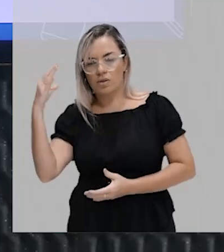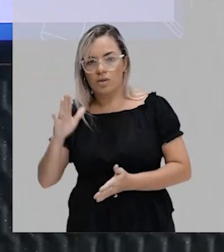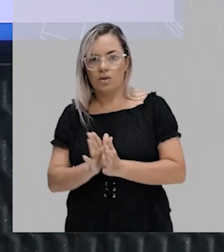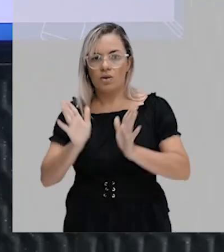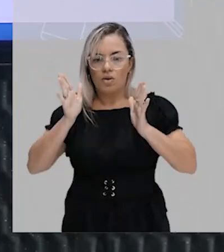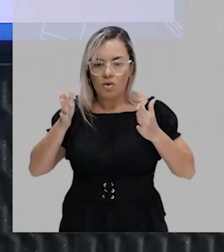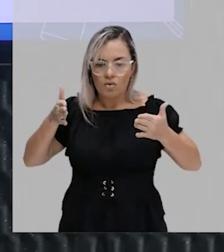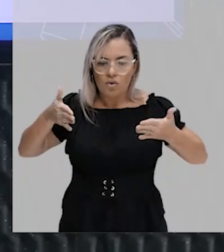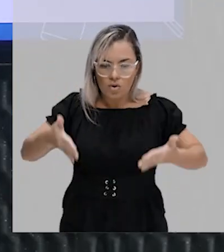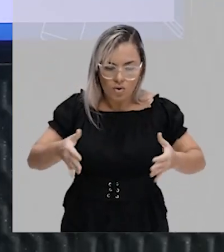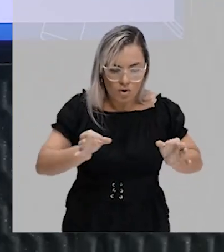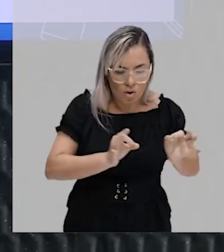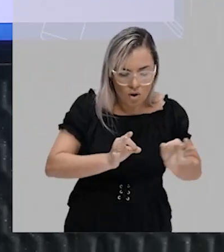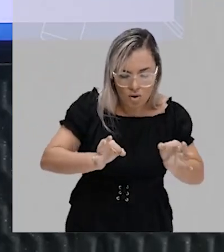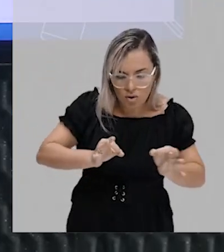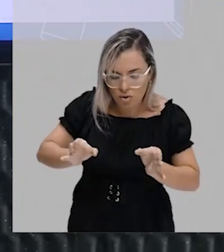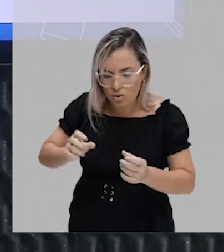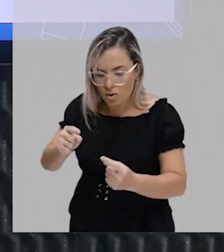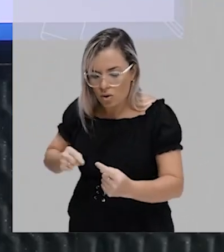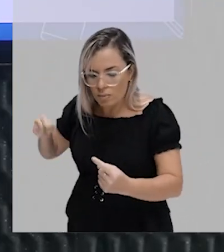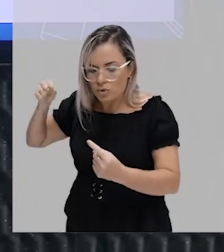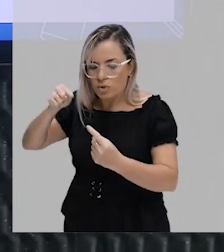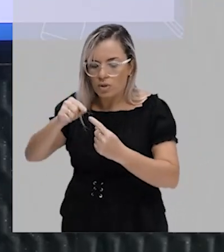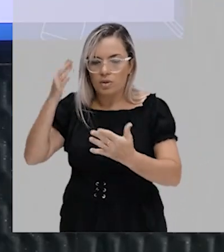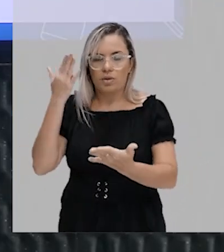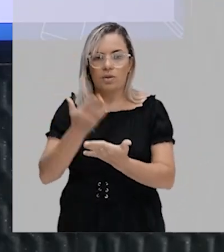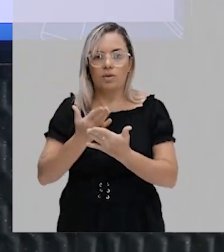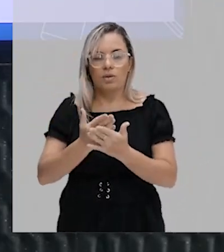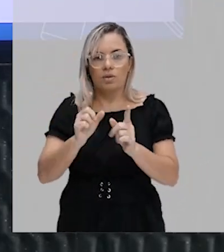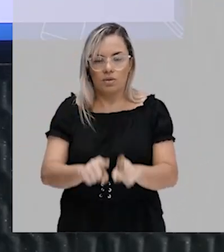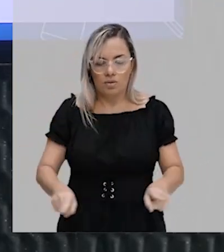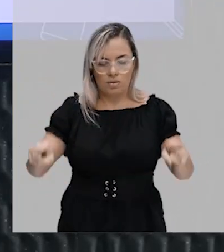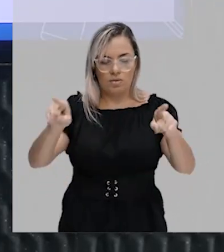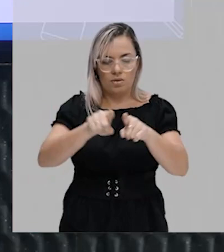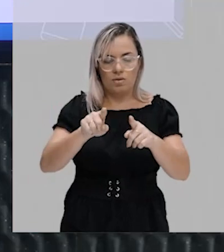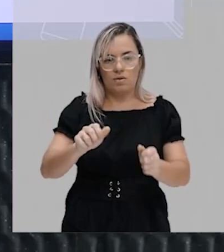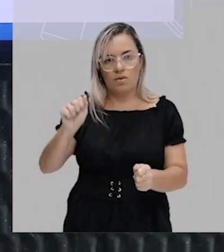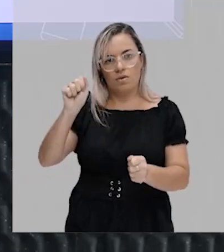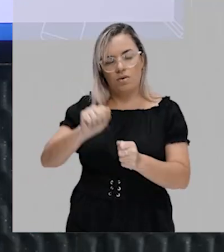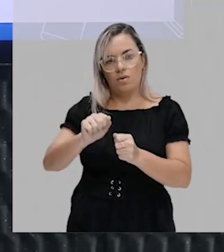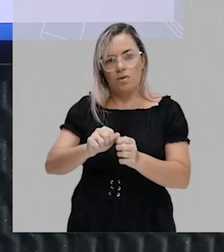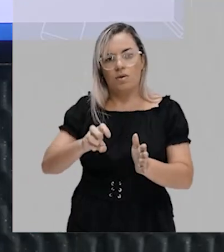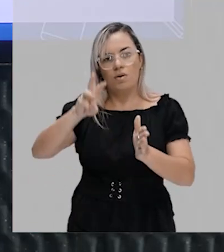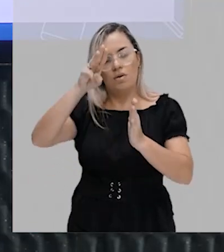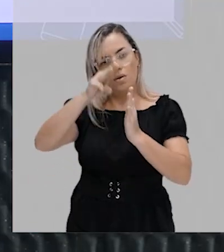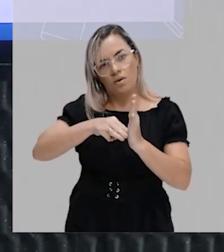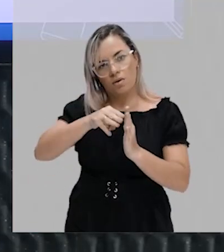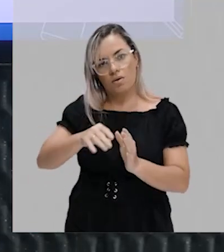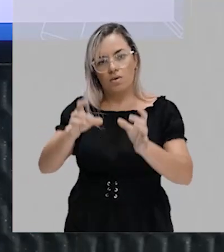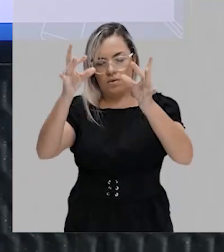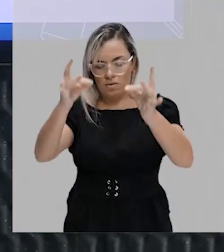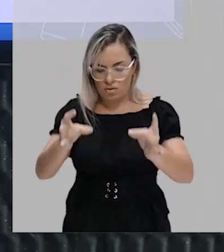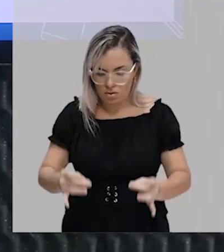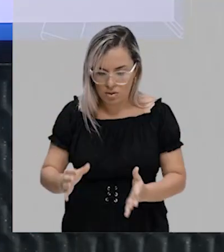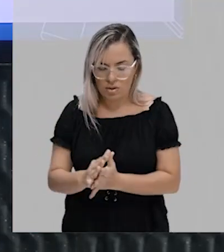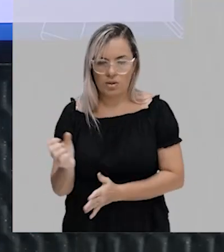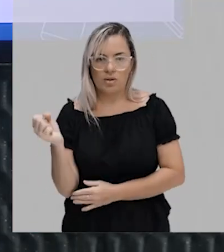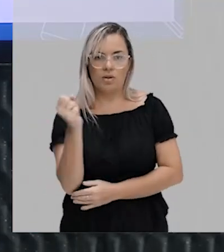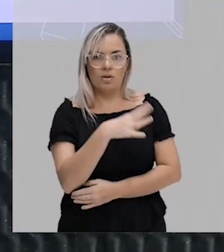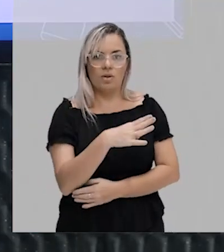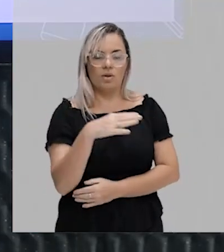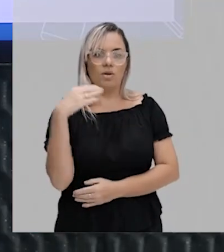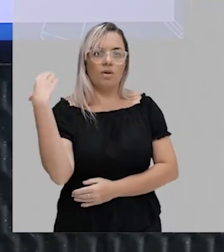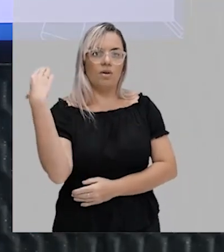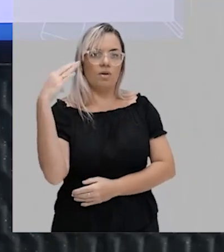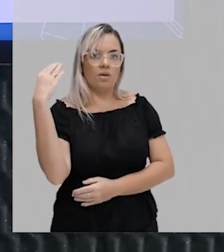estudo, delimitando o objeto de estudo, e também fazendo um método específico para essa nova ciência, para essa